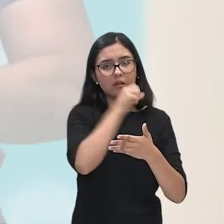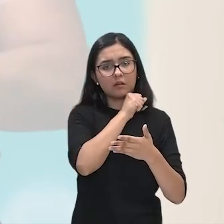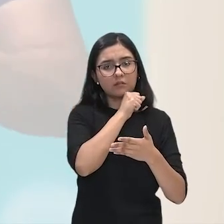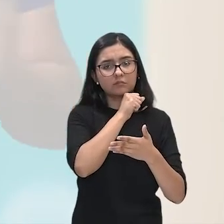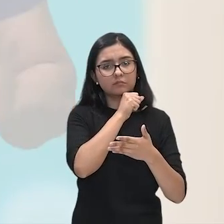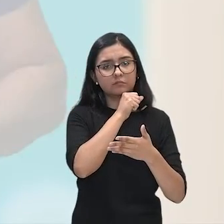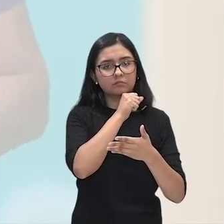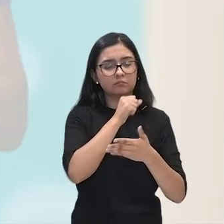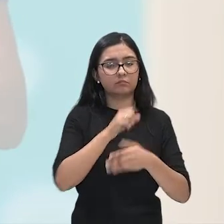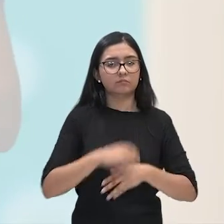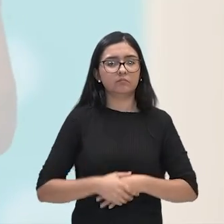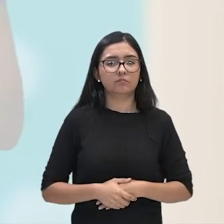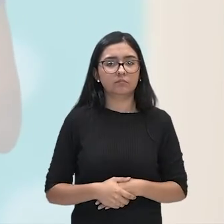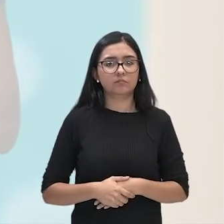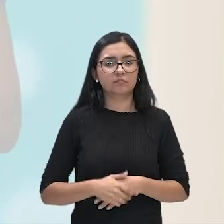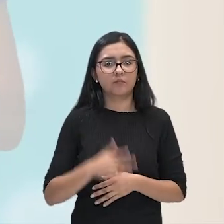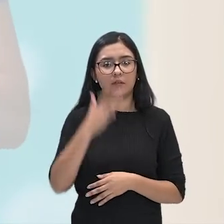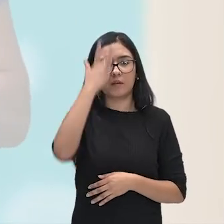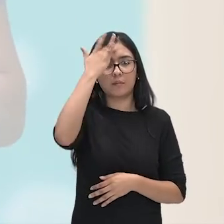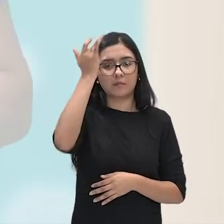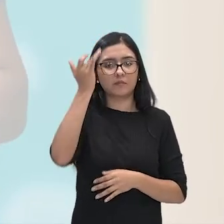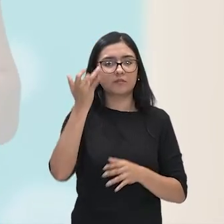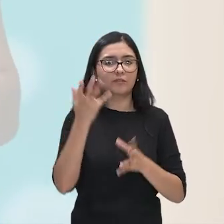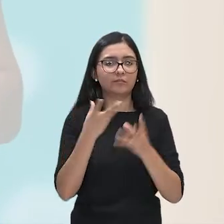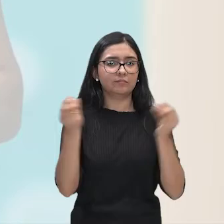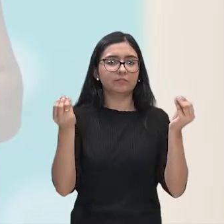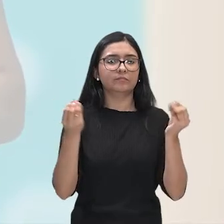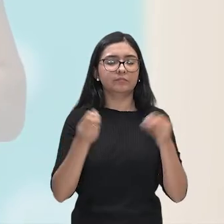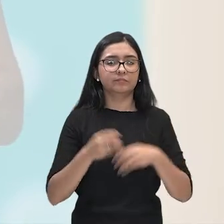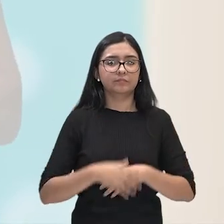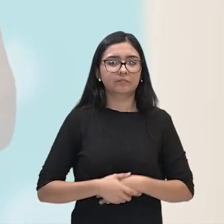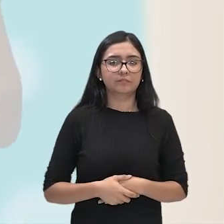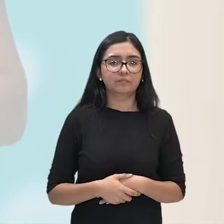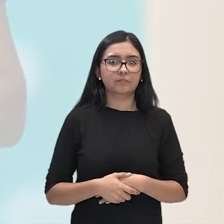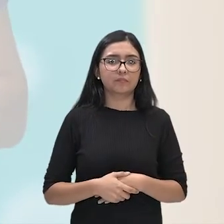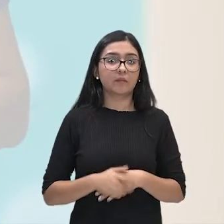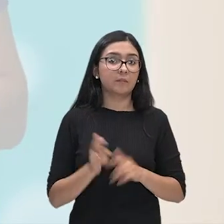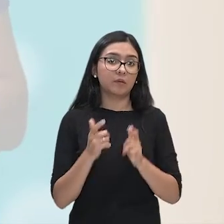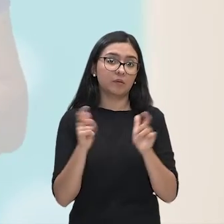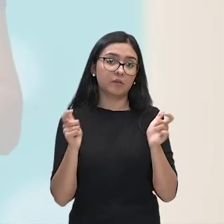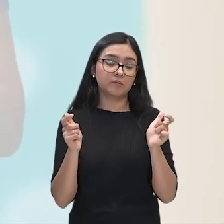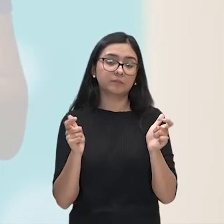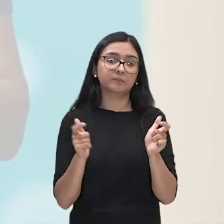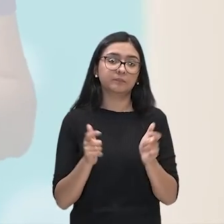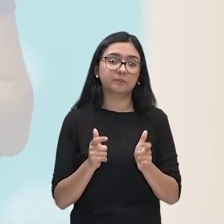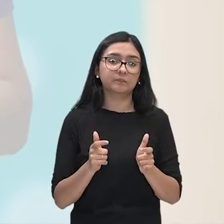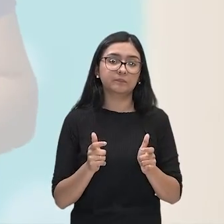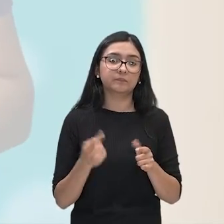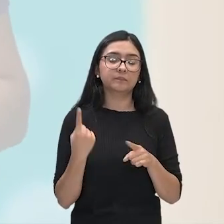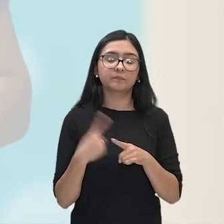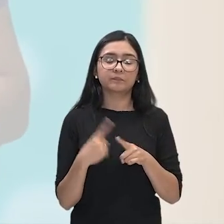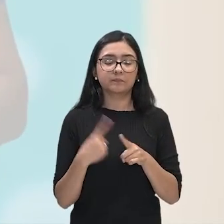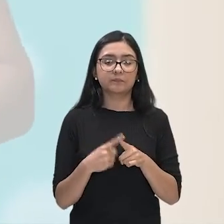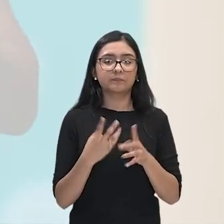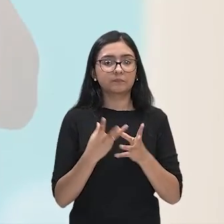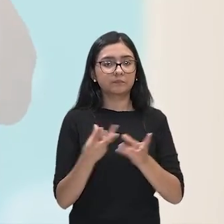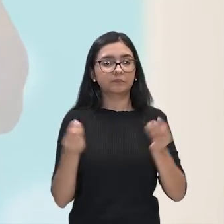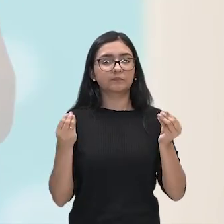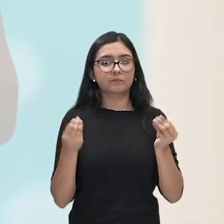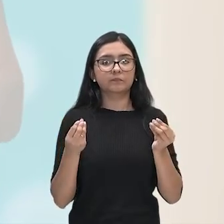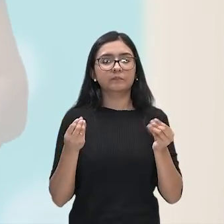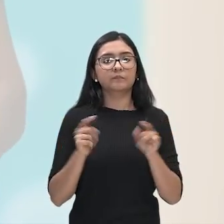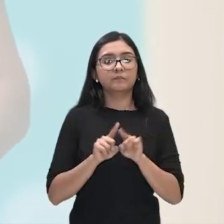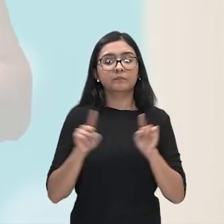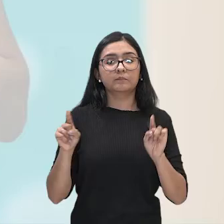e amanhã já não tem mais sentido, né? A maioria delas, porque já passou.